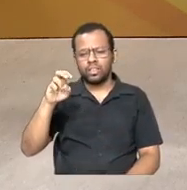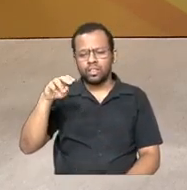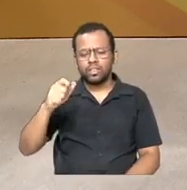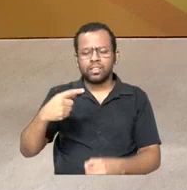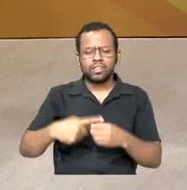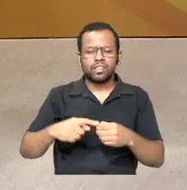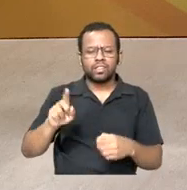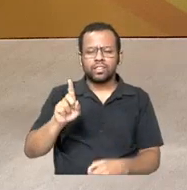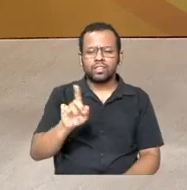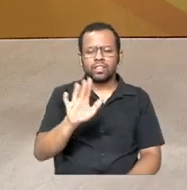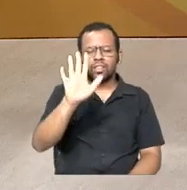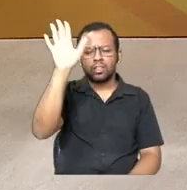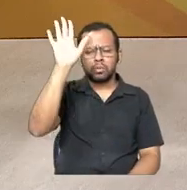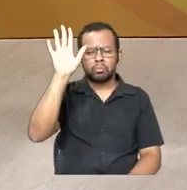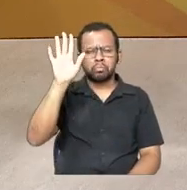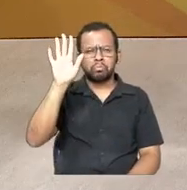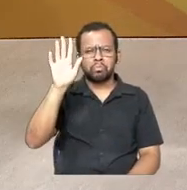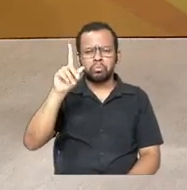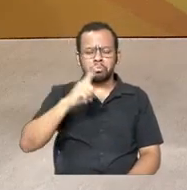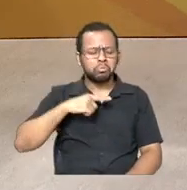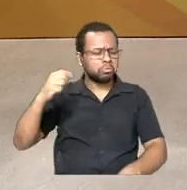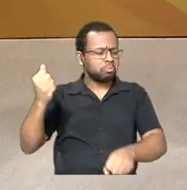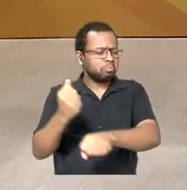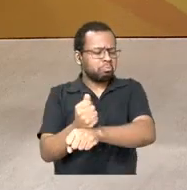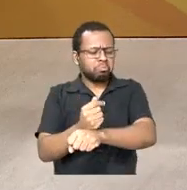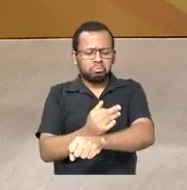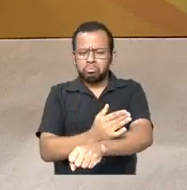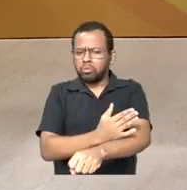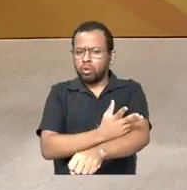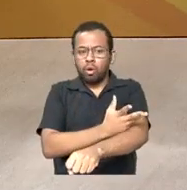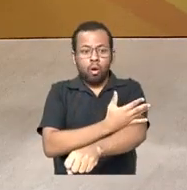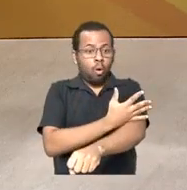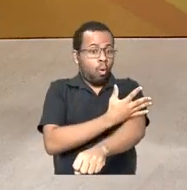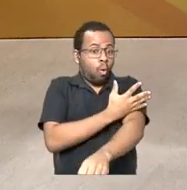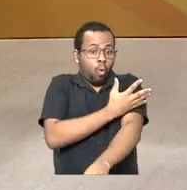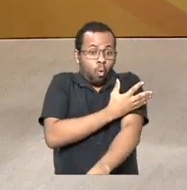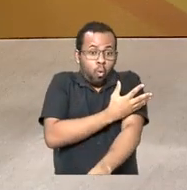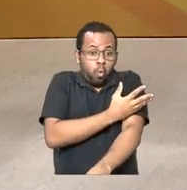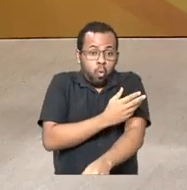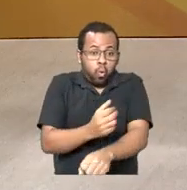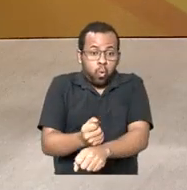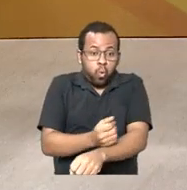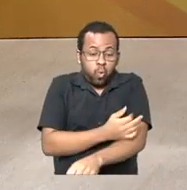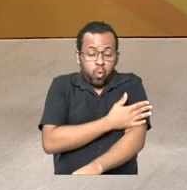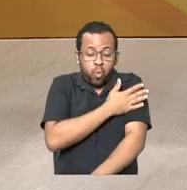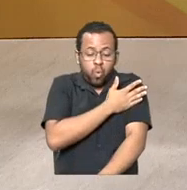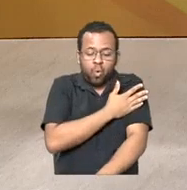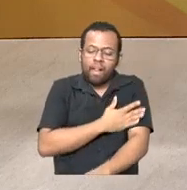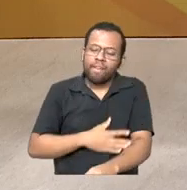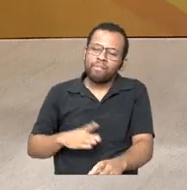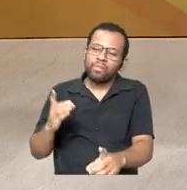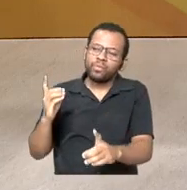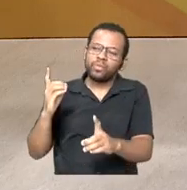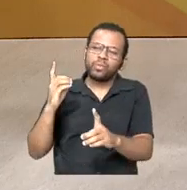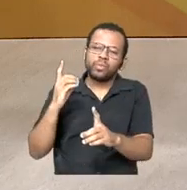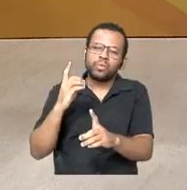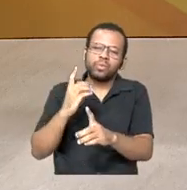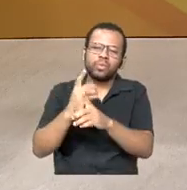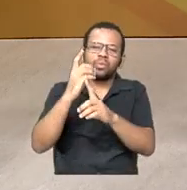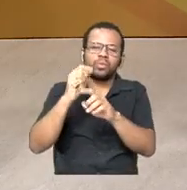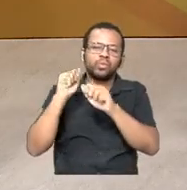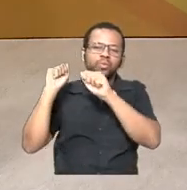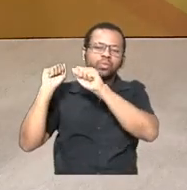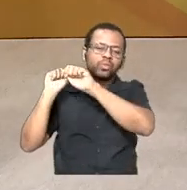lagarto e assim ela não conteve a emoção eu também não tinha como né com o nosso encontro da caravana